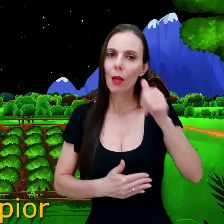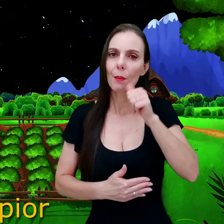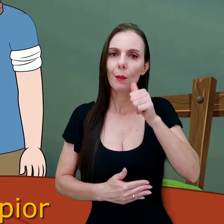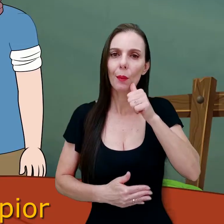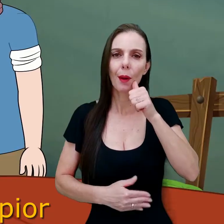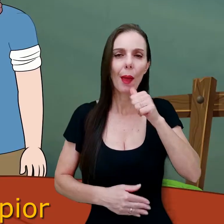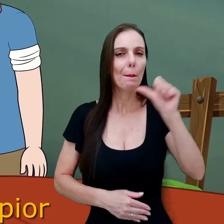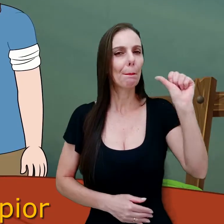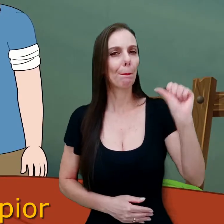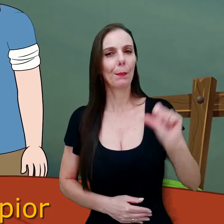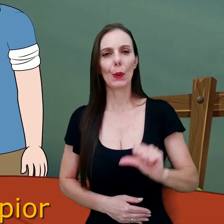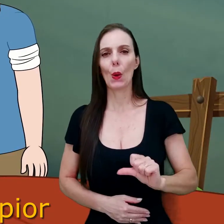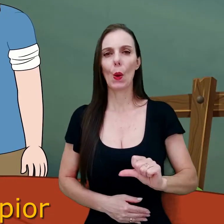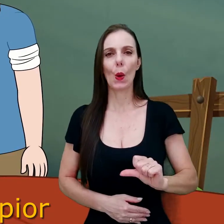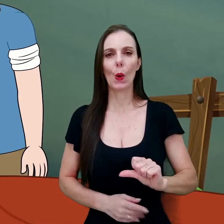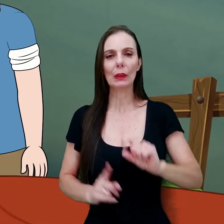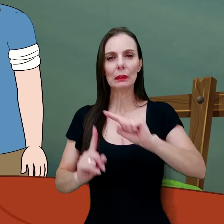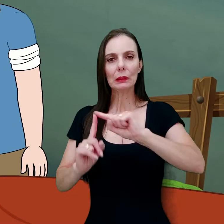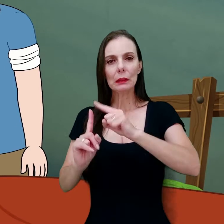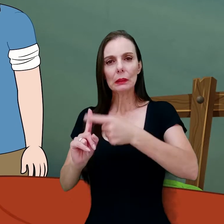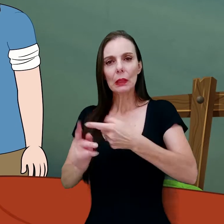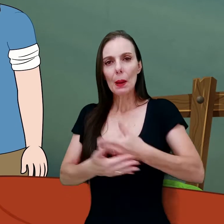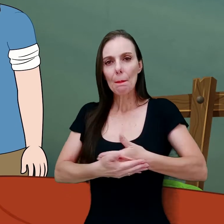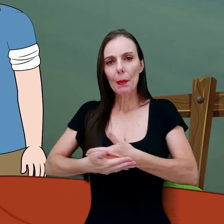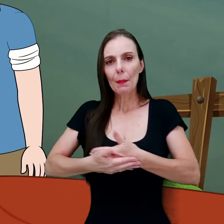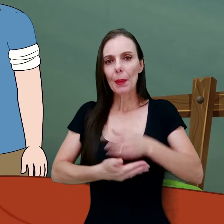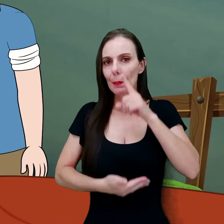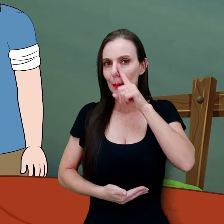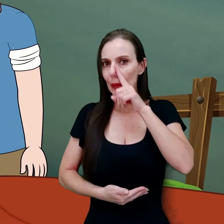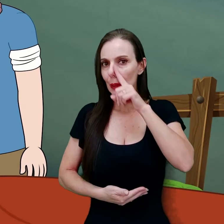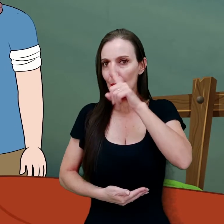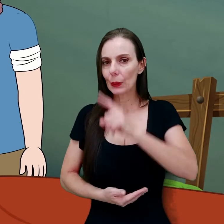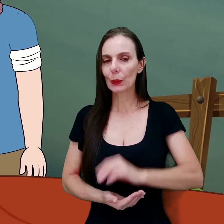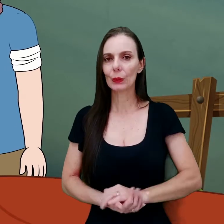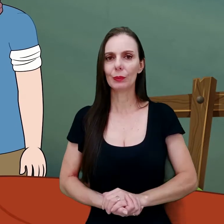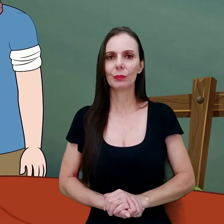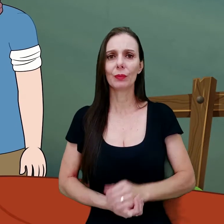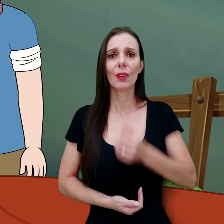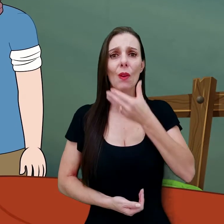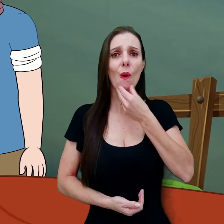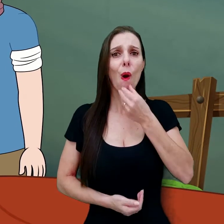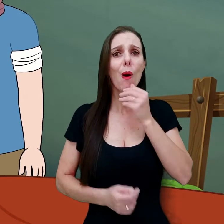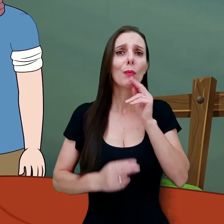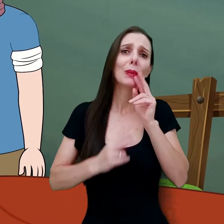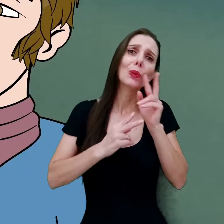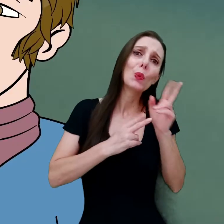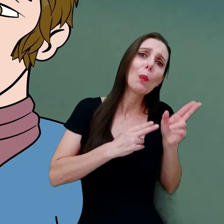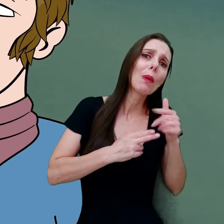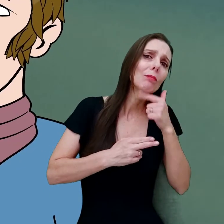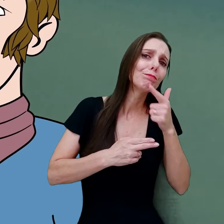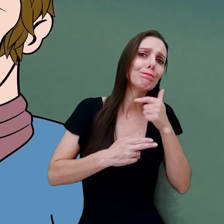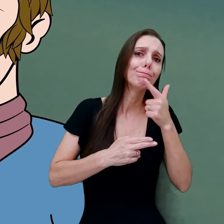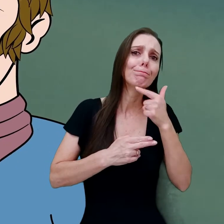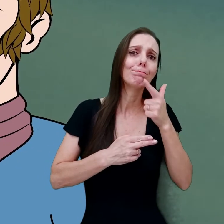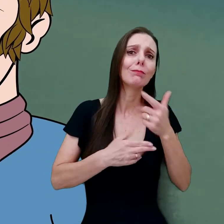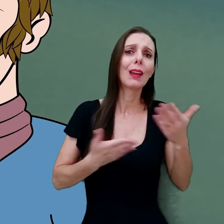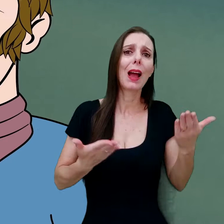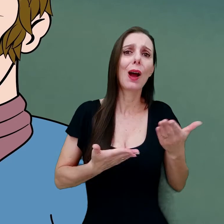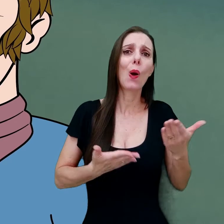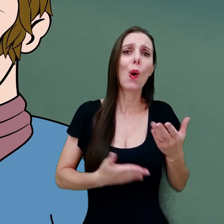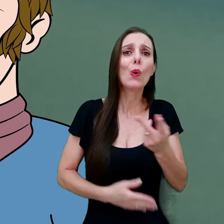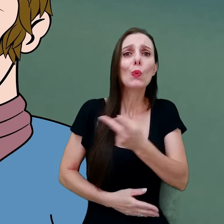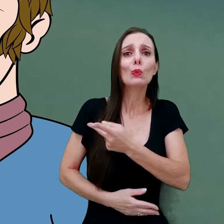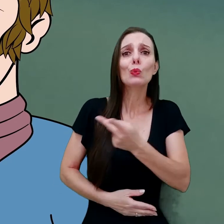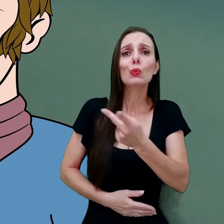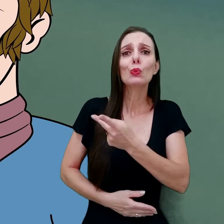sua esposa ficou ainda pior e o bebê em perigo. E o homem então não conseguia dormir.